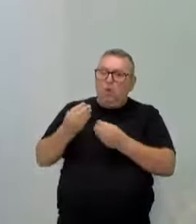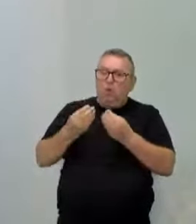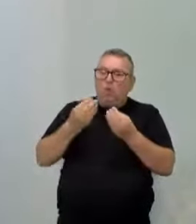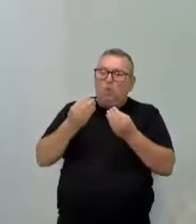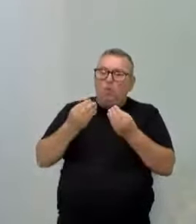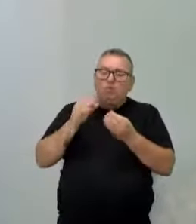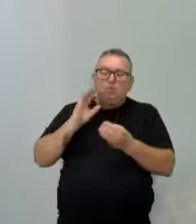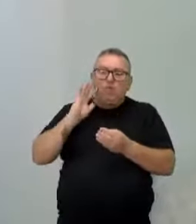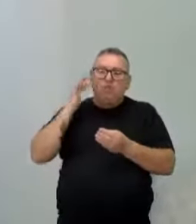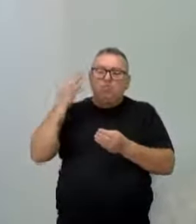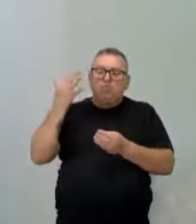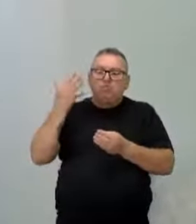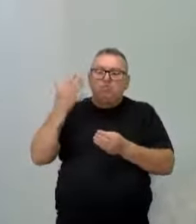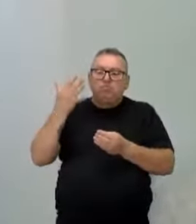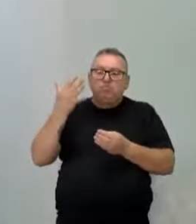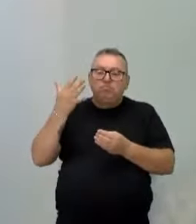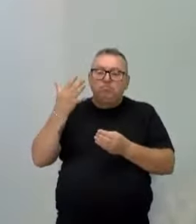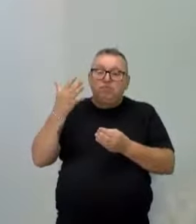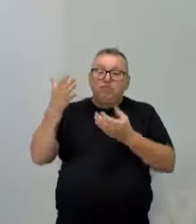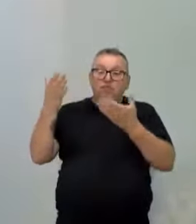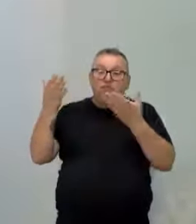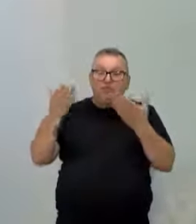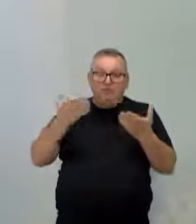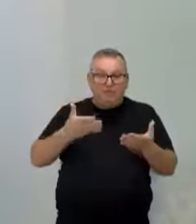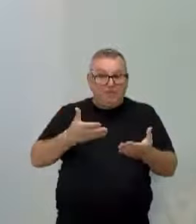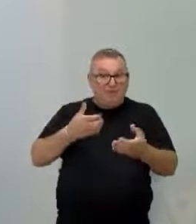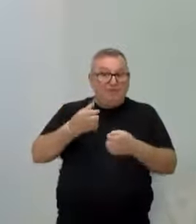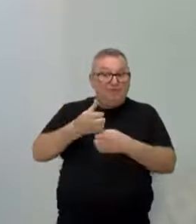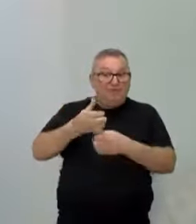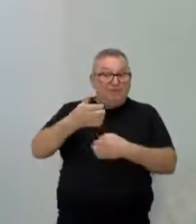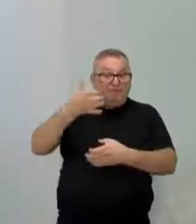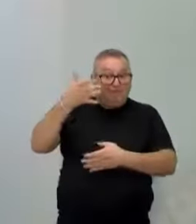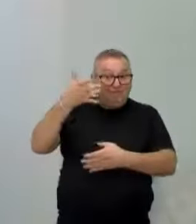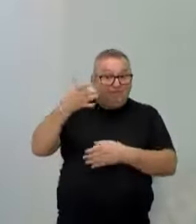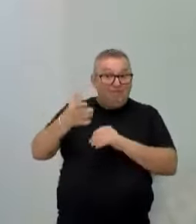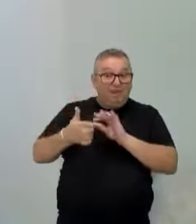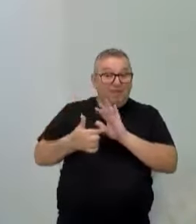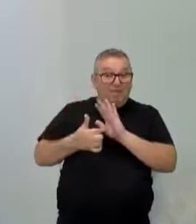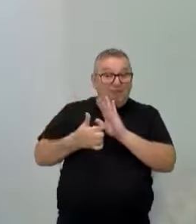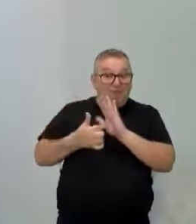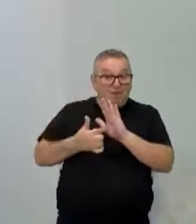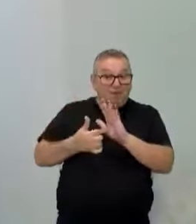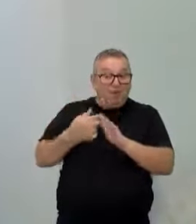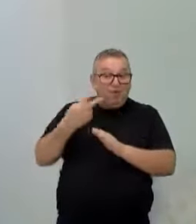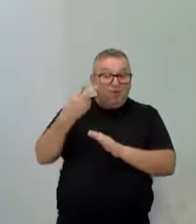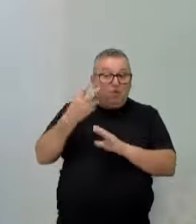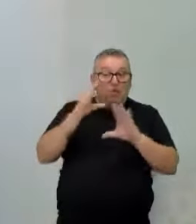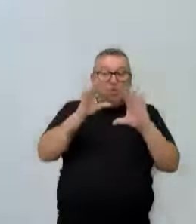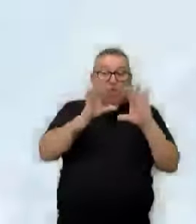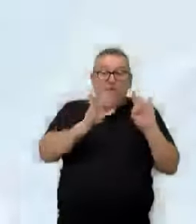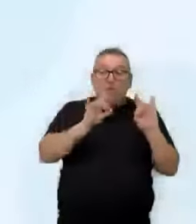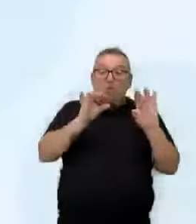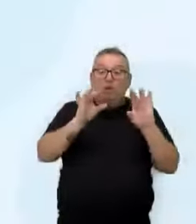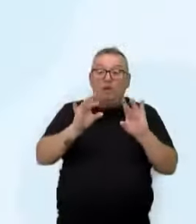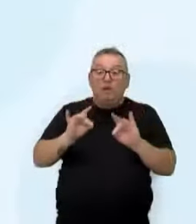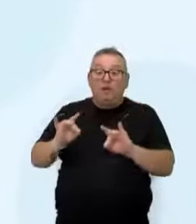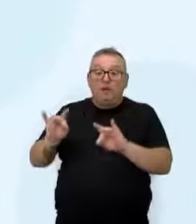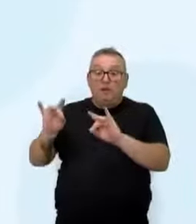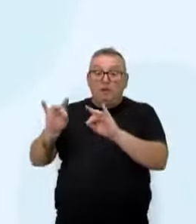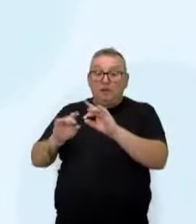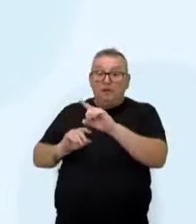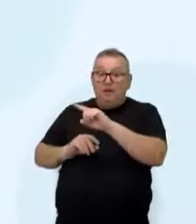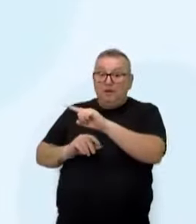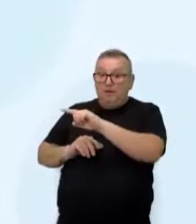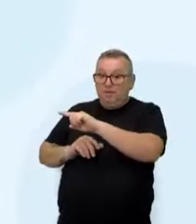eles aconteceram? A gente trouxe aqui um slide específico com os 2 links dos encontros anteriores